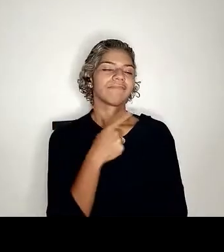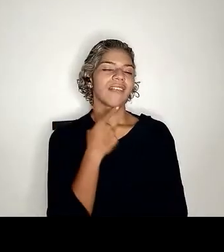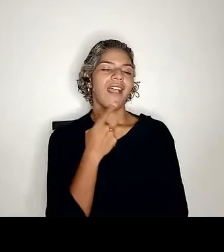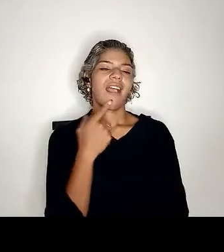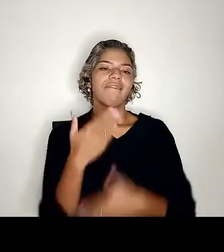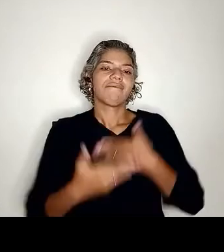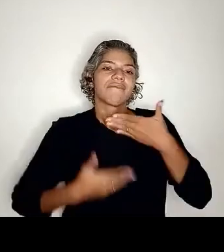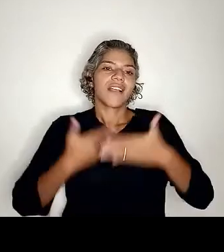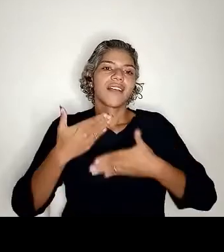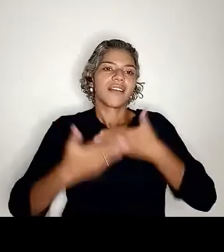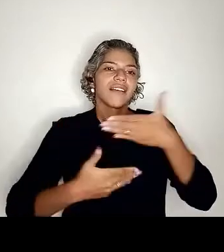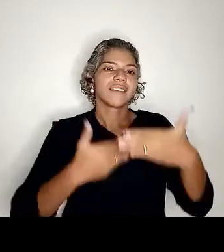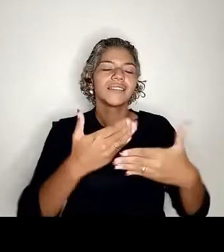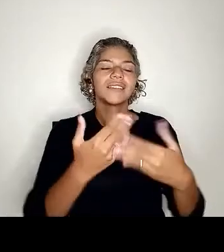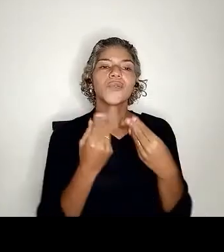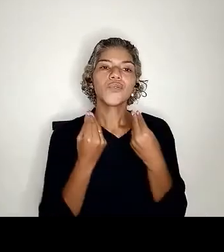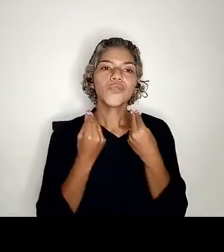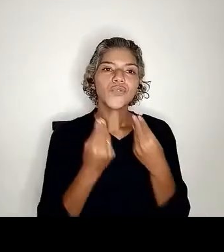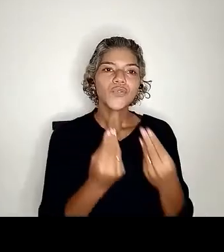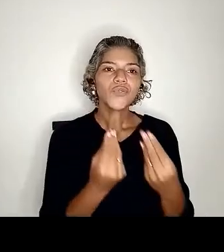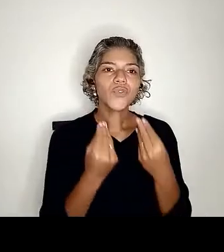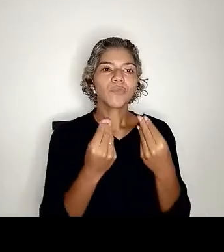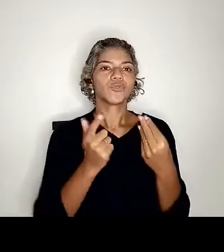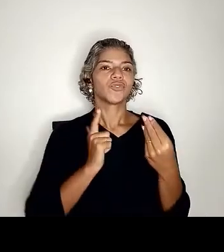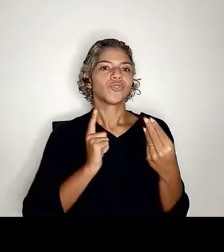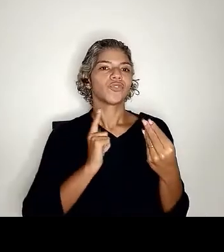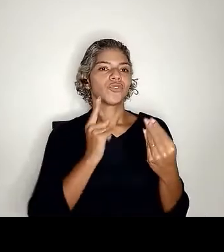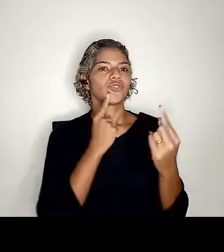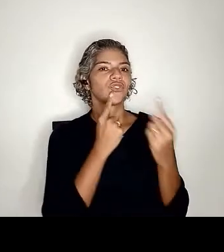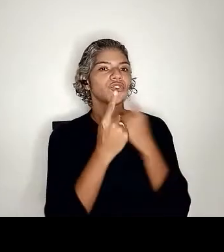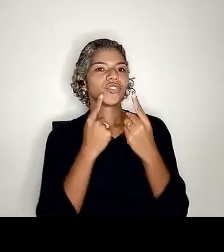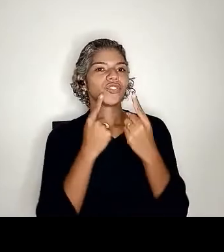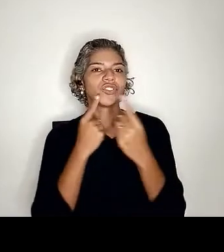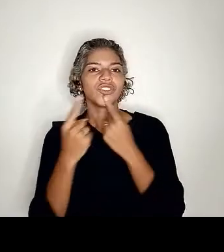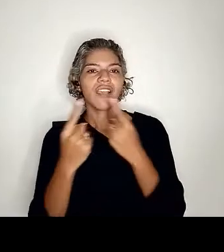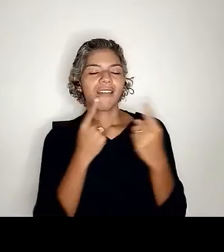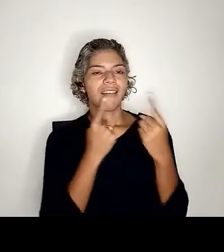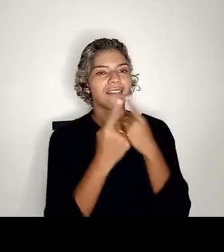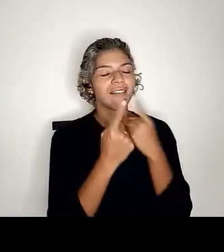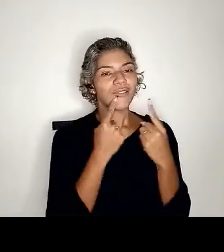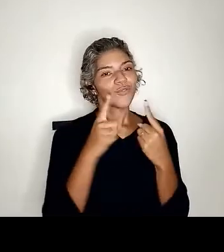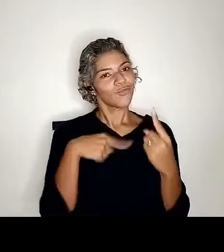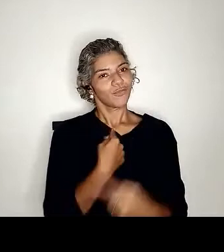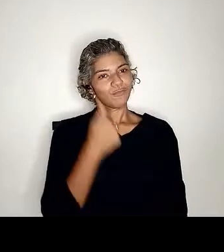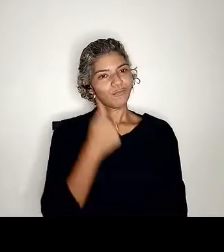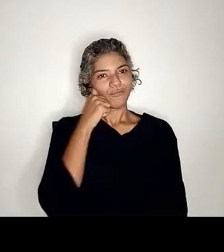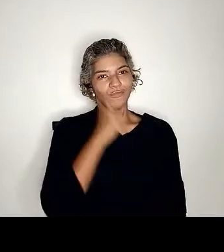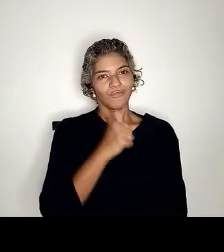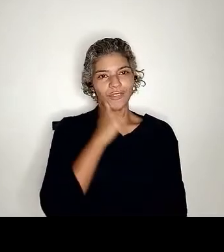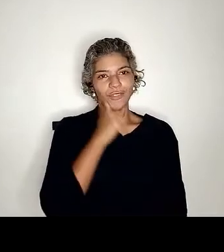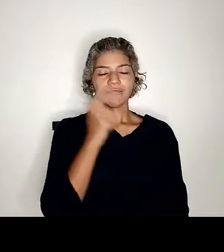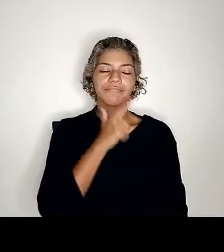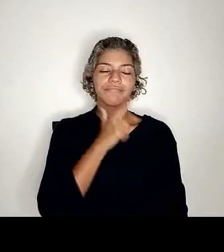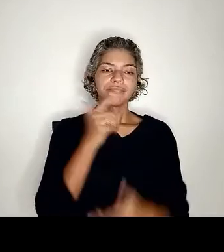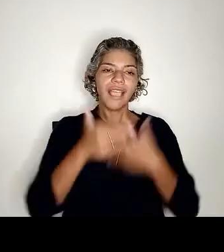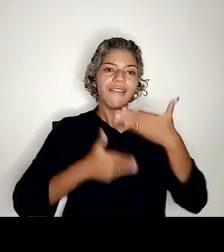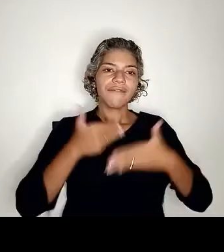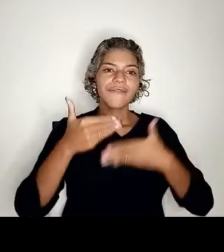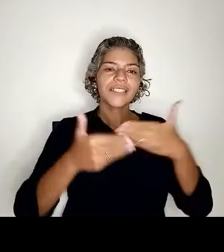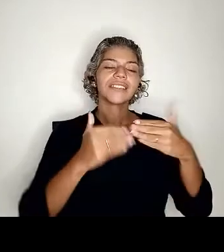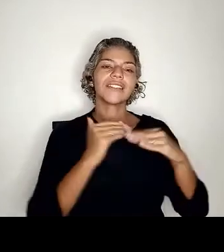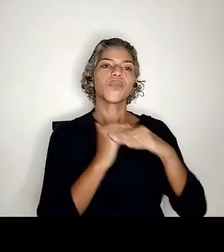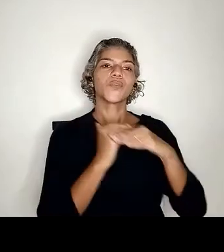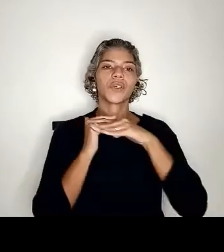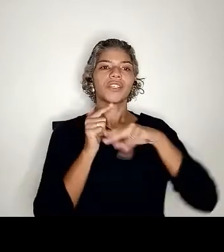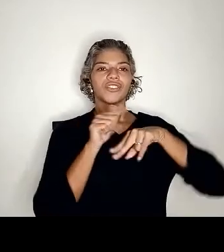abertamente em como vai se dar o diálogo entre nós, mulheres, para fazer avançar a bandeira da igualdade de gênero. Esse diálogo